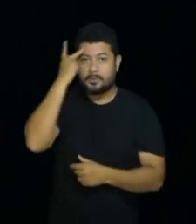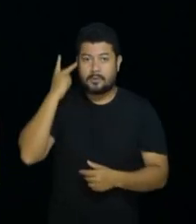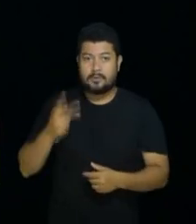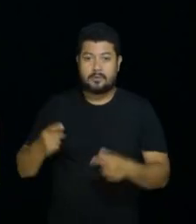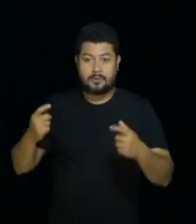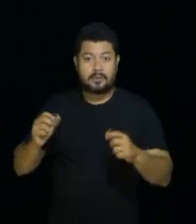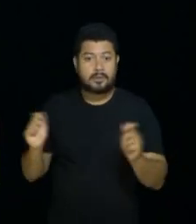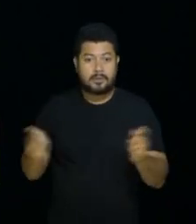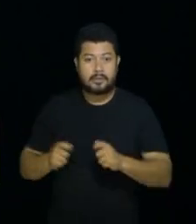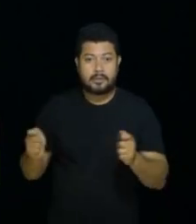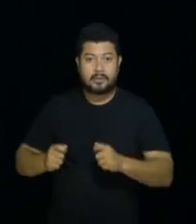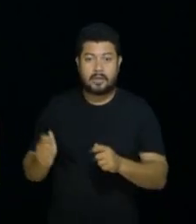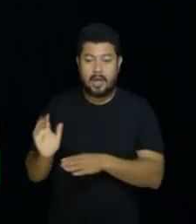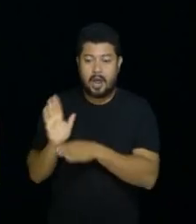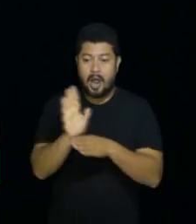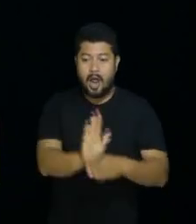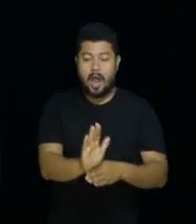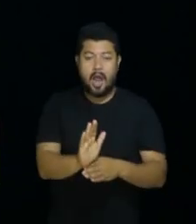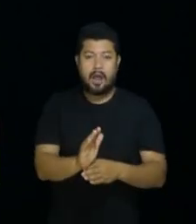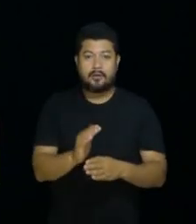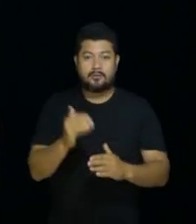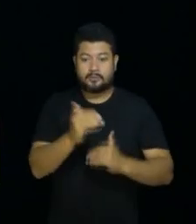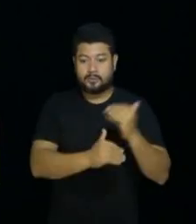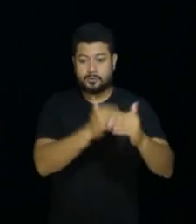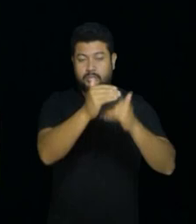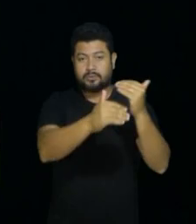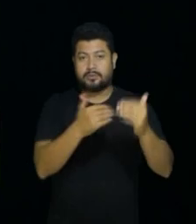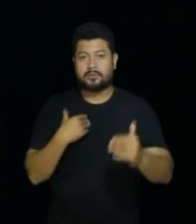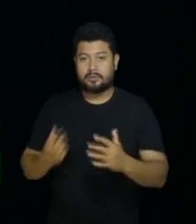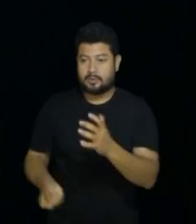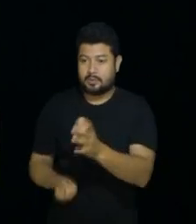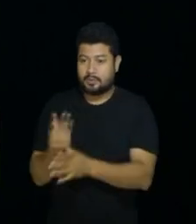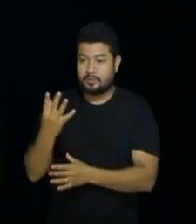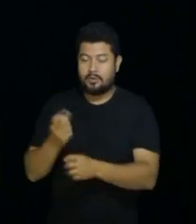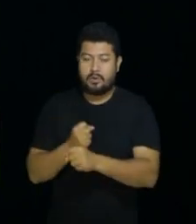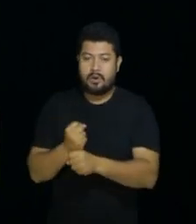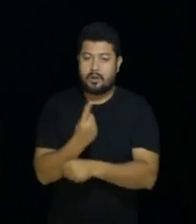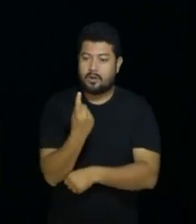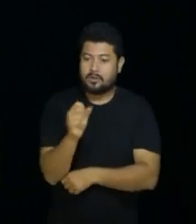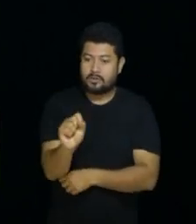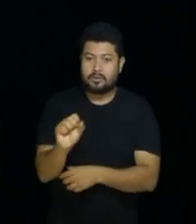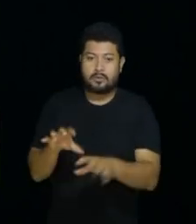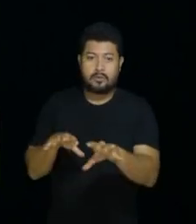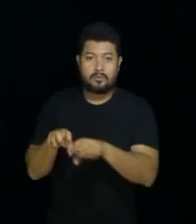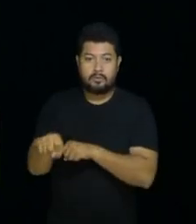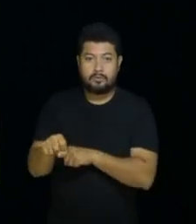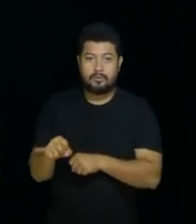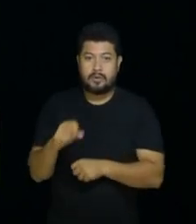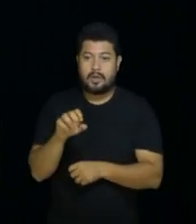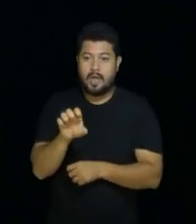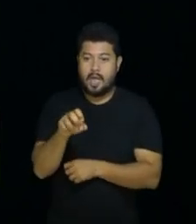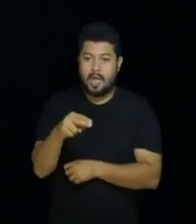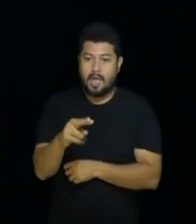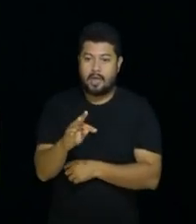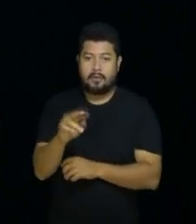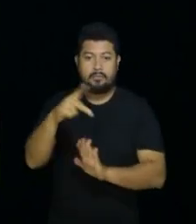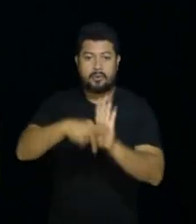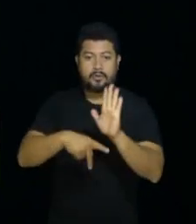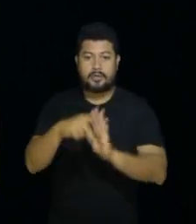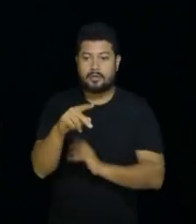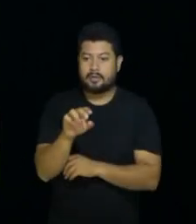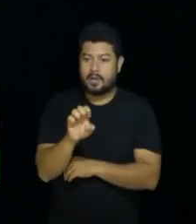ajudar as empresas a prosperar. E aí que a gente criou, há 18 anos, um programa de formação chamado Entra 21, que é uma